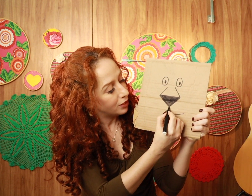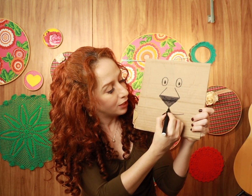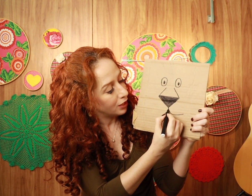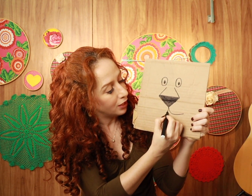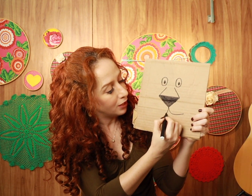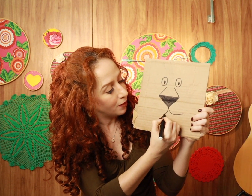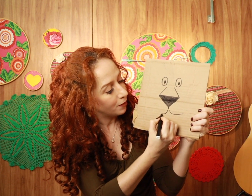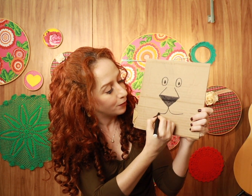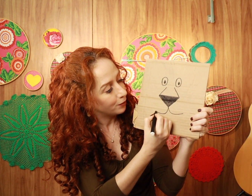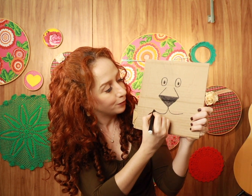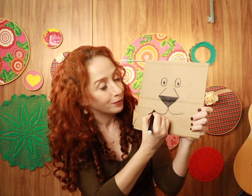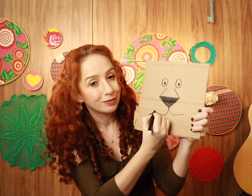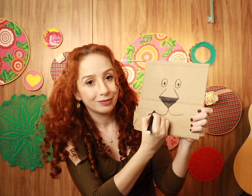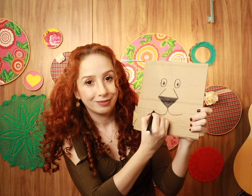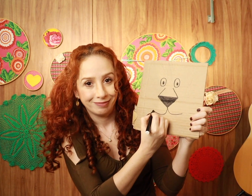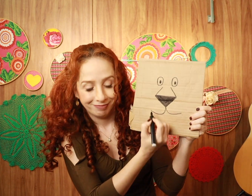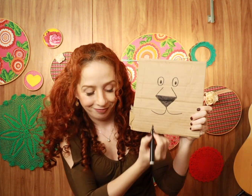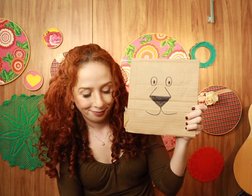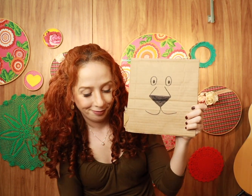ficou assim.